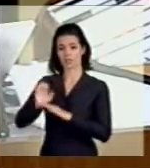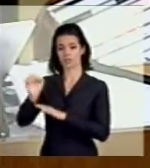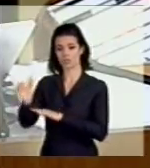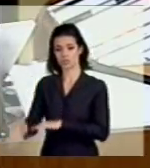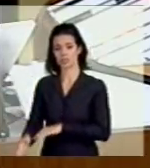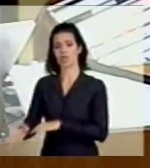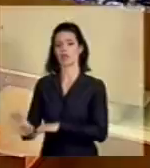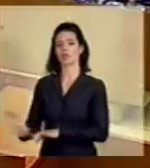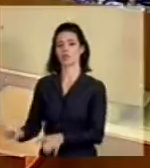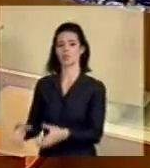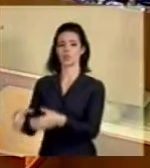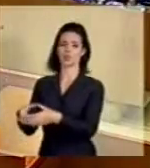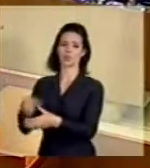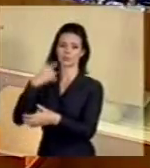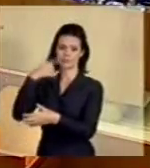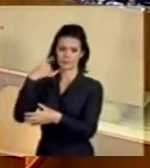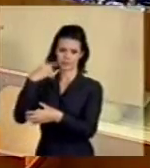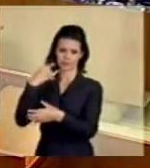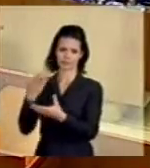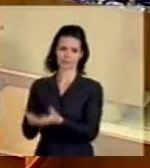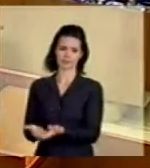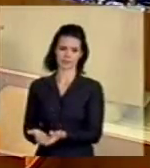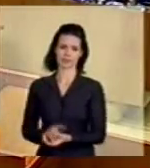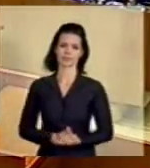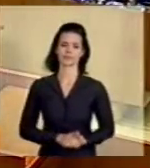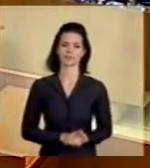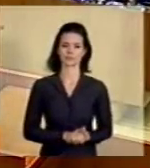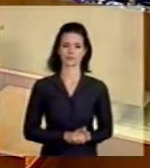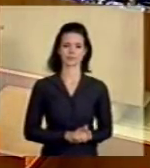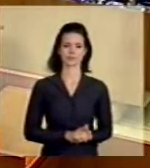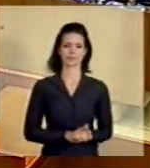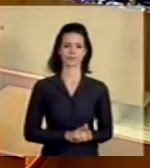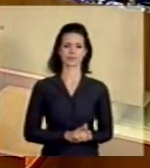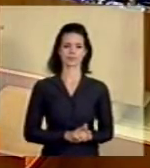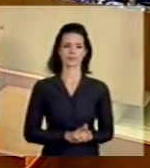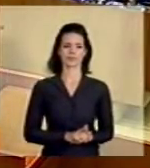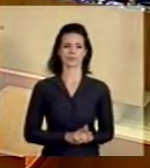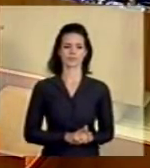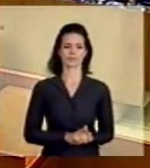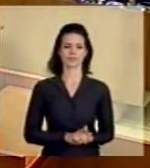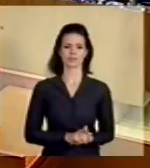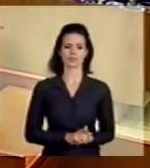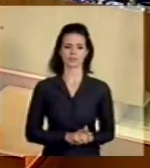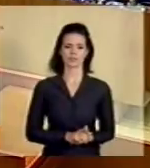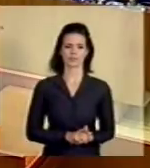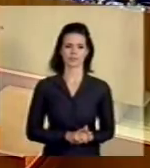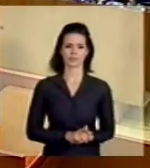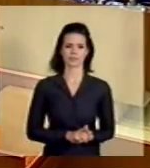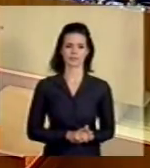econômico do litígio, os assim chamados honorários contingentes, contingency